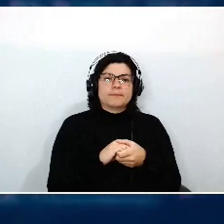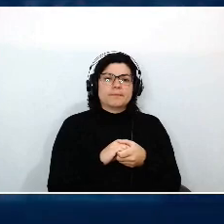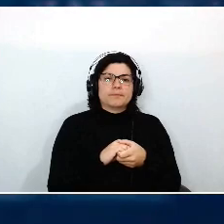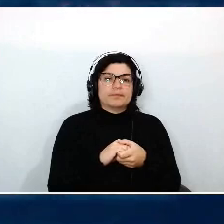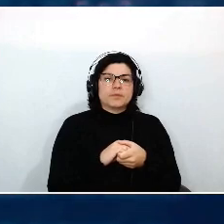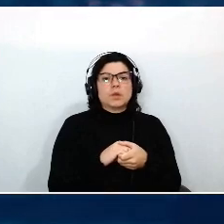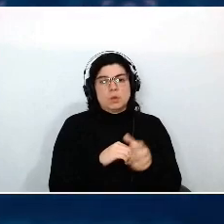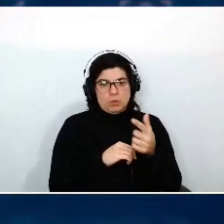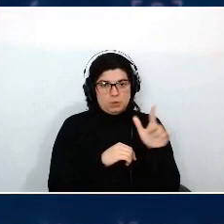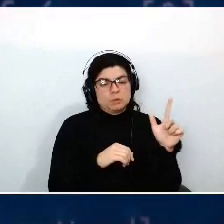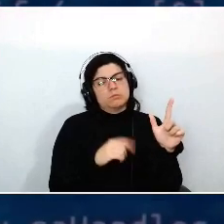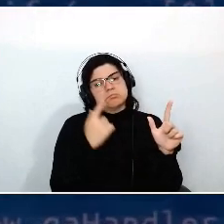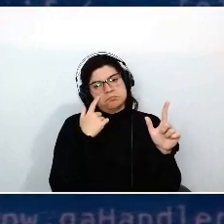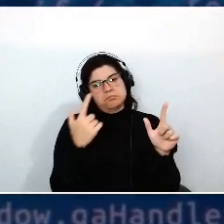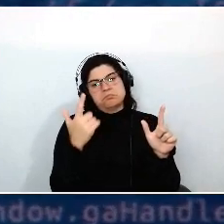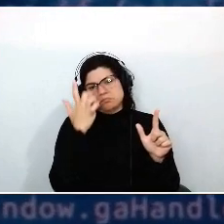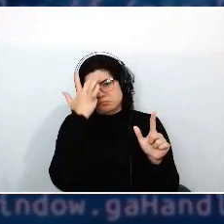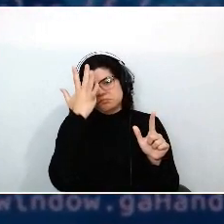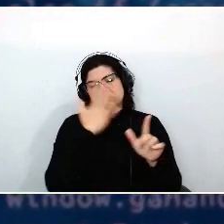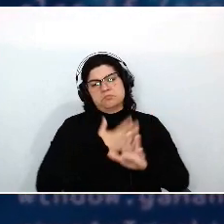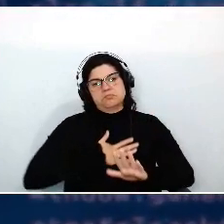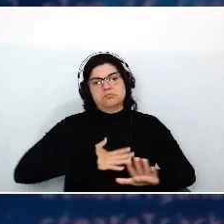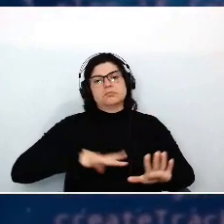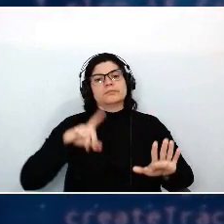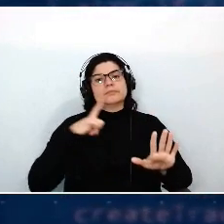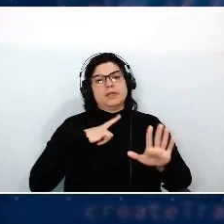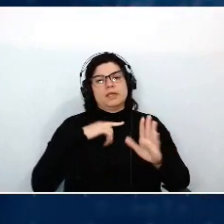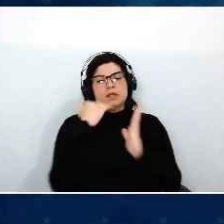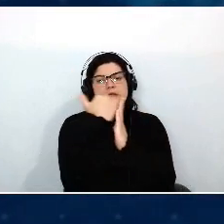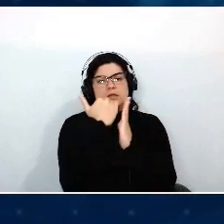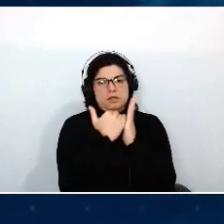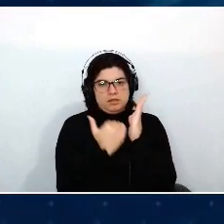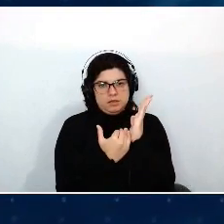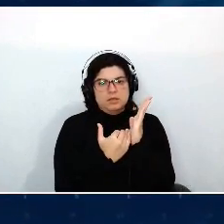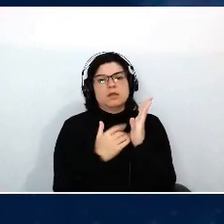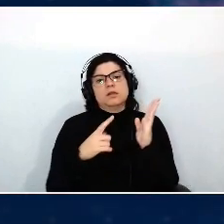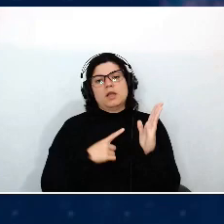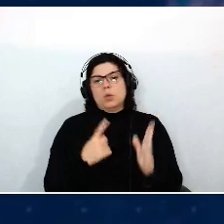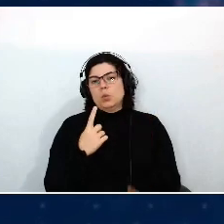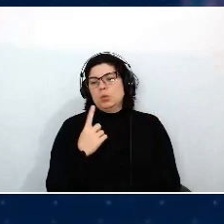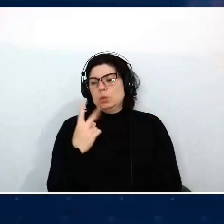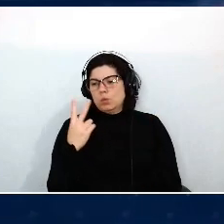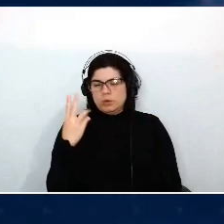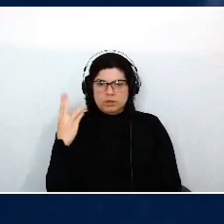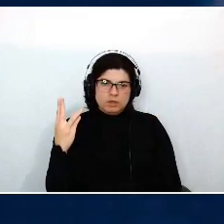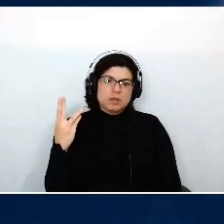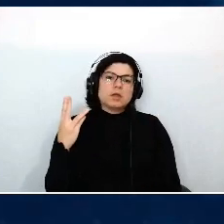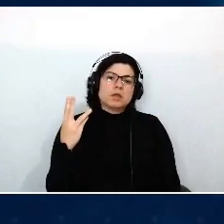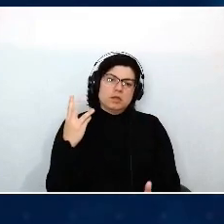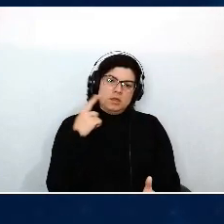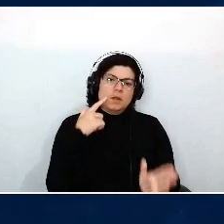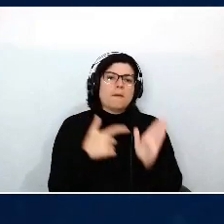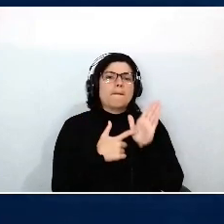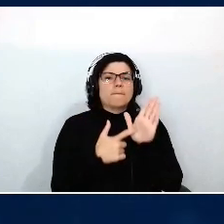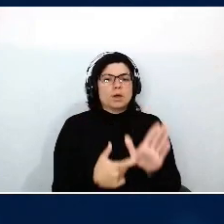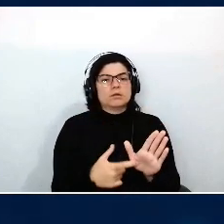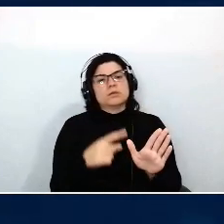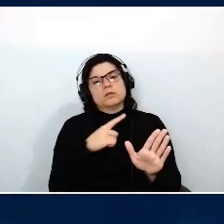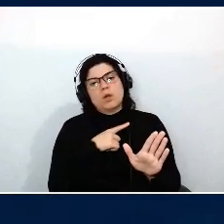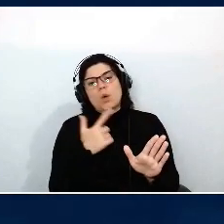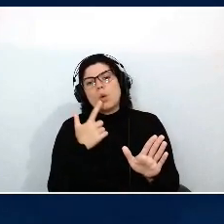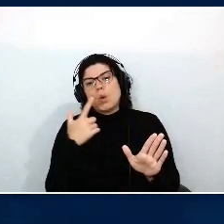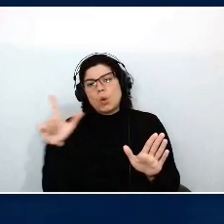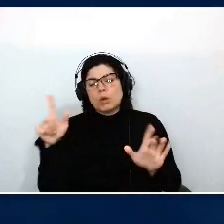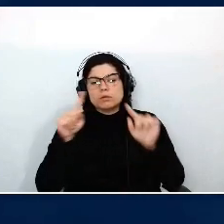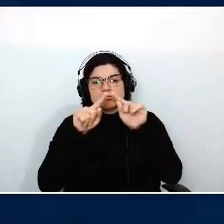bem tranquilo. Então, para cada V dentro dessa lista, desse vetor, 1, 2, 3, a gente imprime. Ou para cada chave e valor dentro desse mapa, a gente